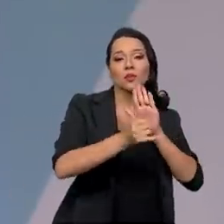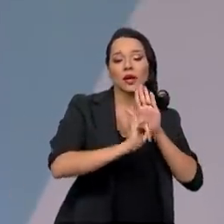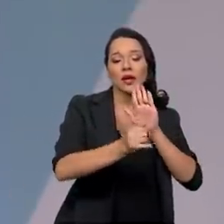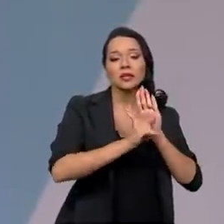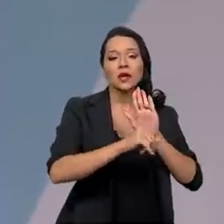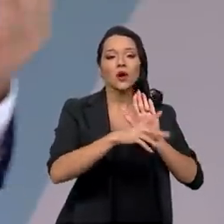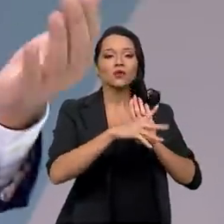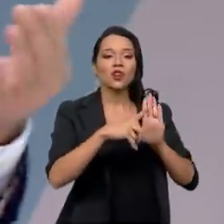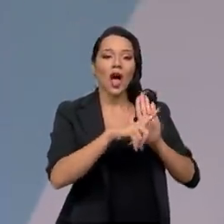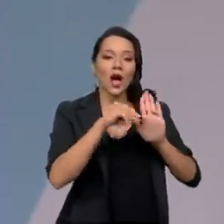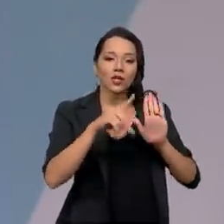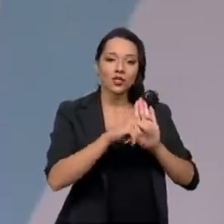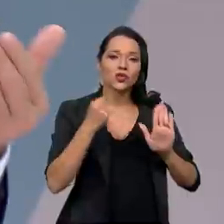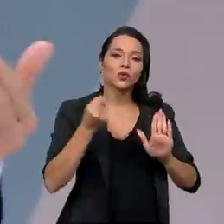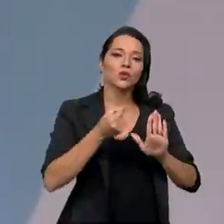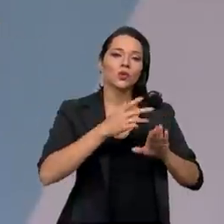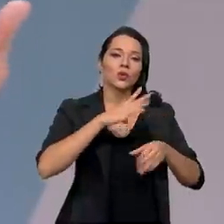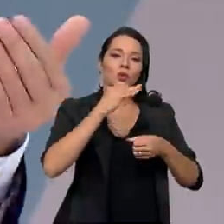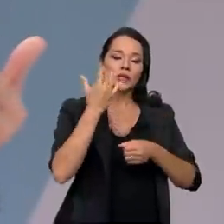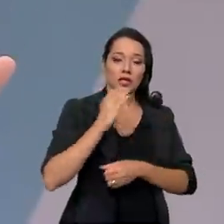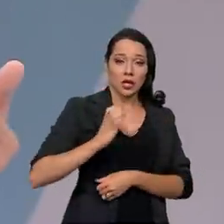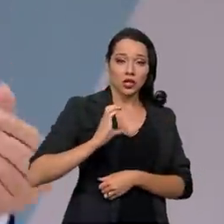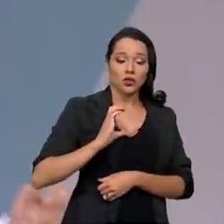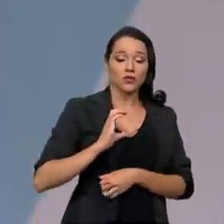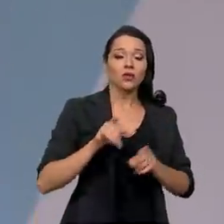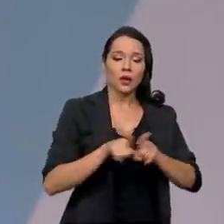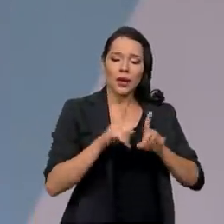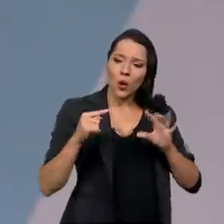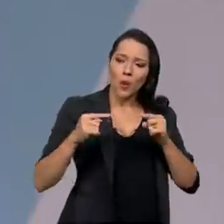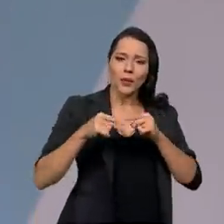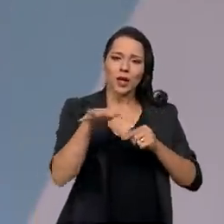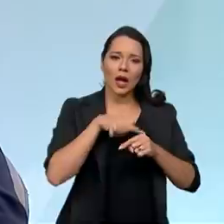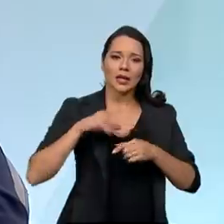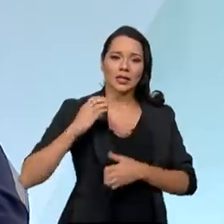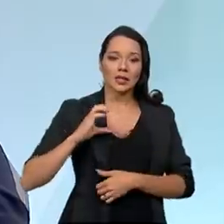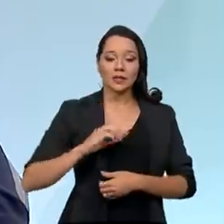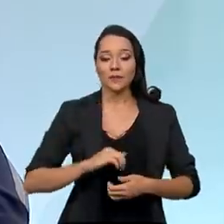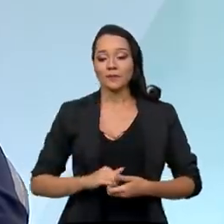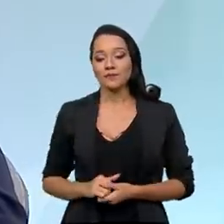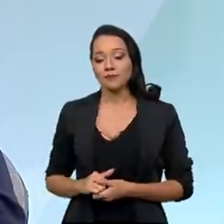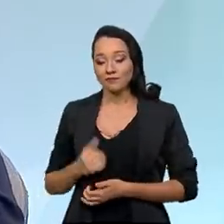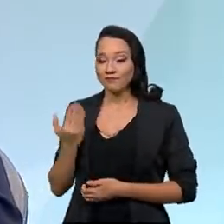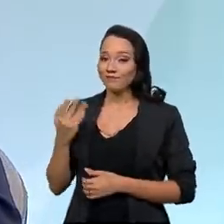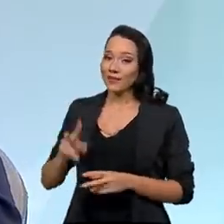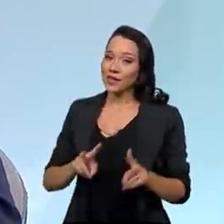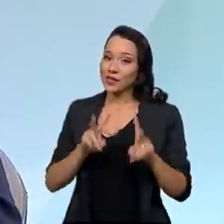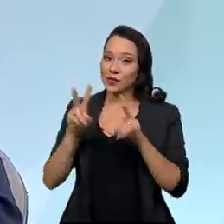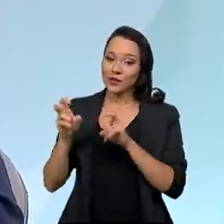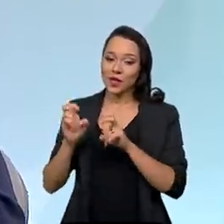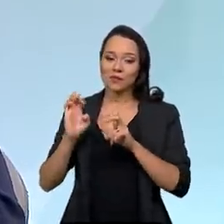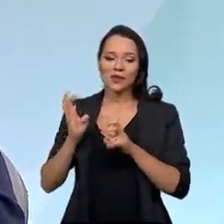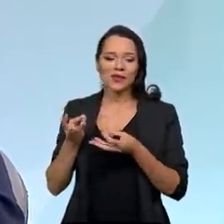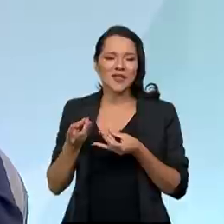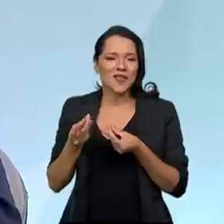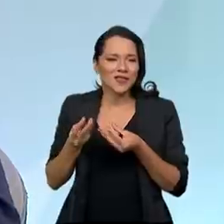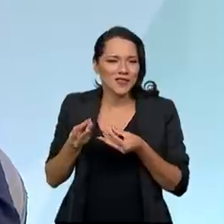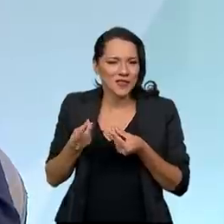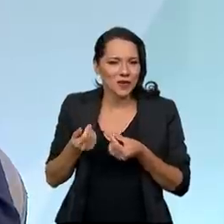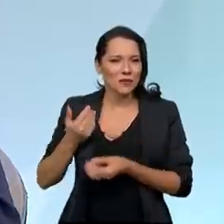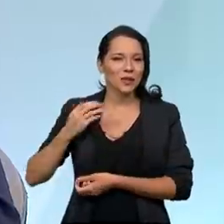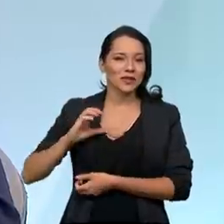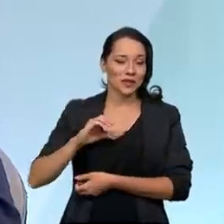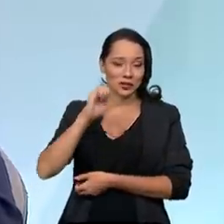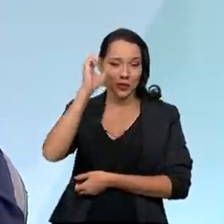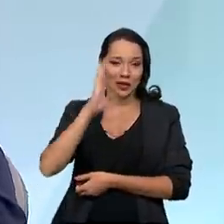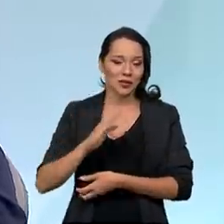de artigos científicos, que também, né, está diretamente ligado à ciência? Paulo, esse é um assunto bastante sensível para a ciência